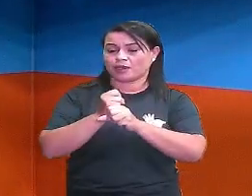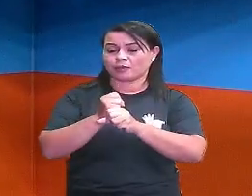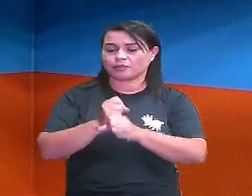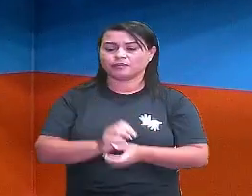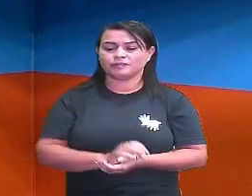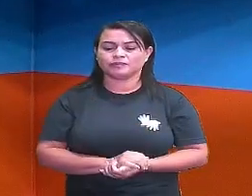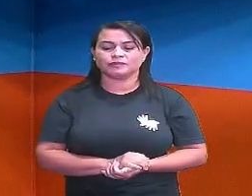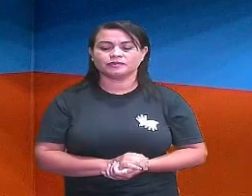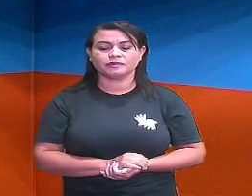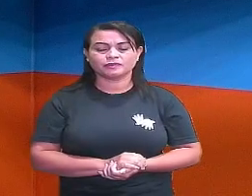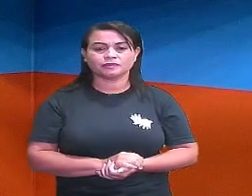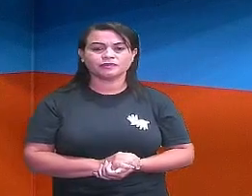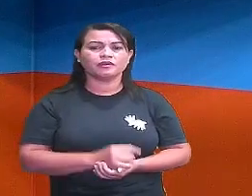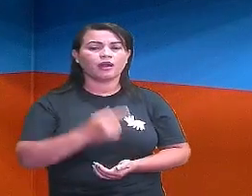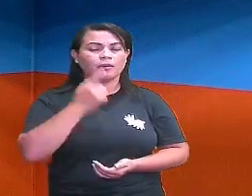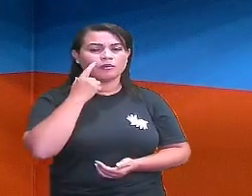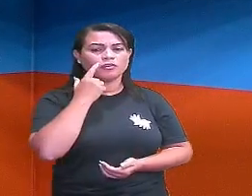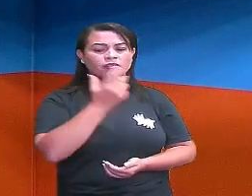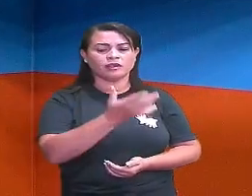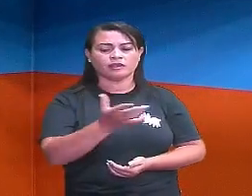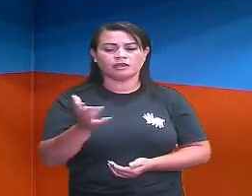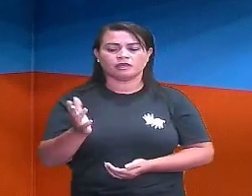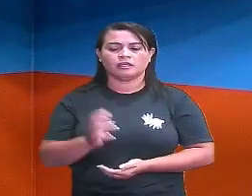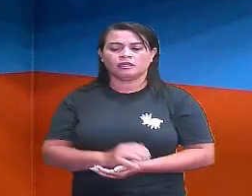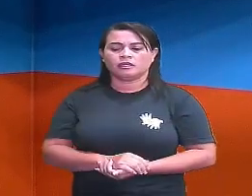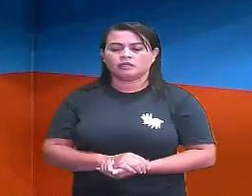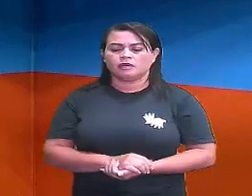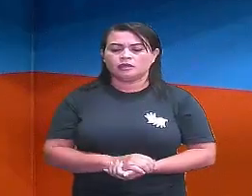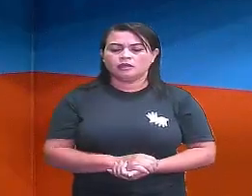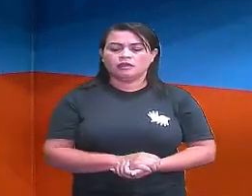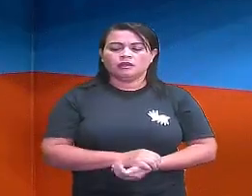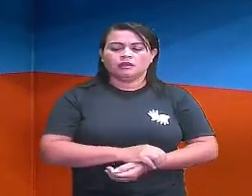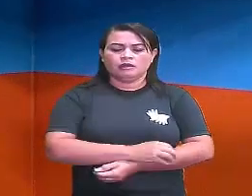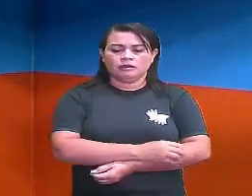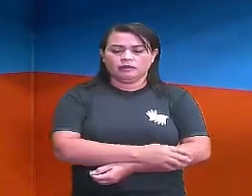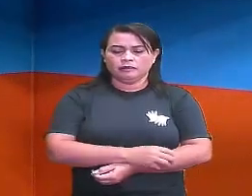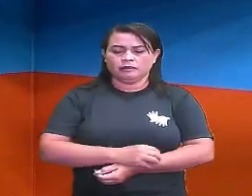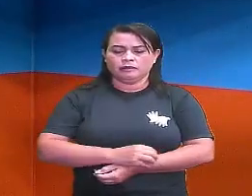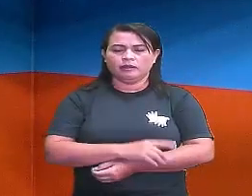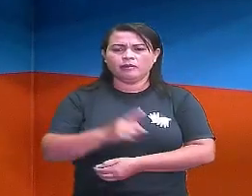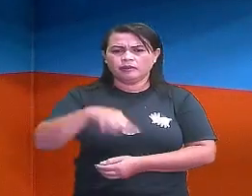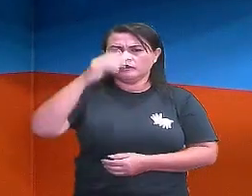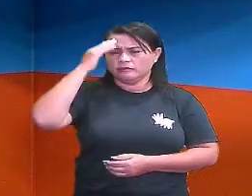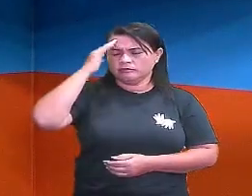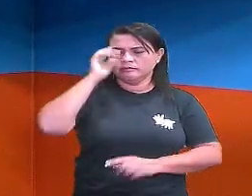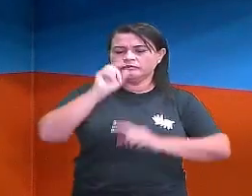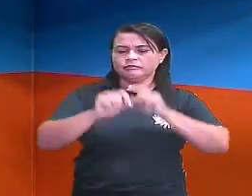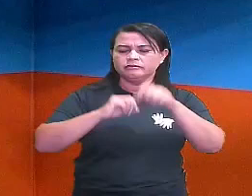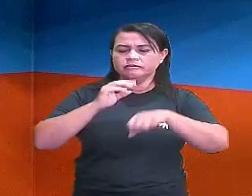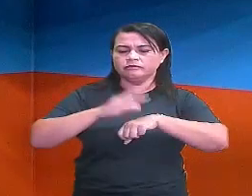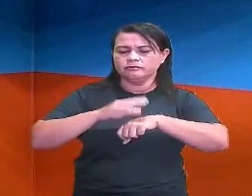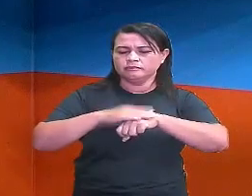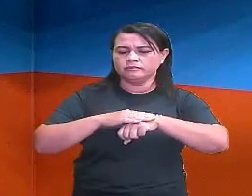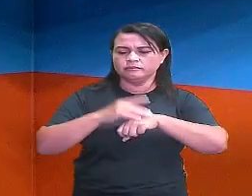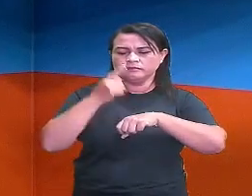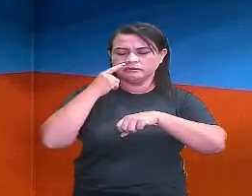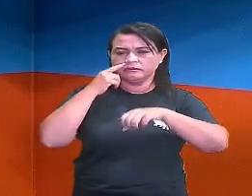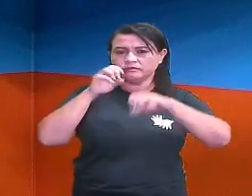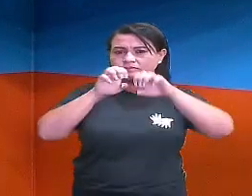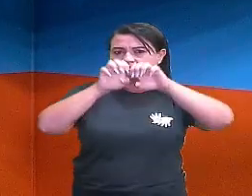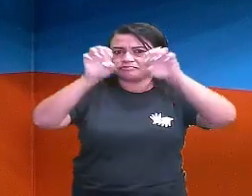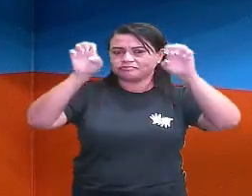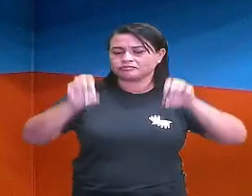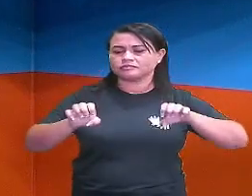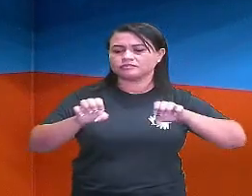fazer. Vamos lá, seguir para a próxima tela, para que vocês possam compreender o que foi feito. Pegando essa equação, o que é que